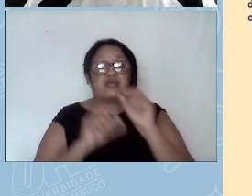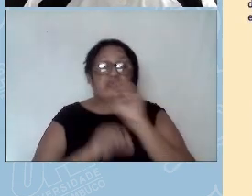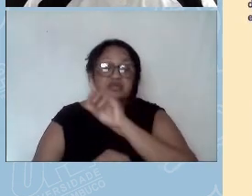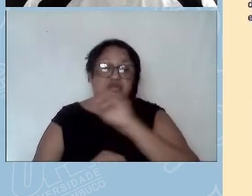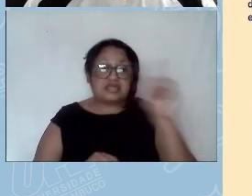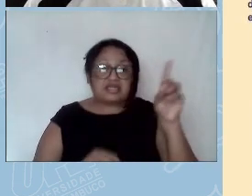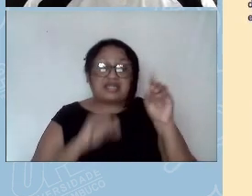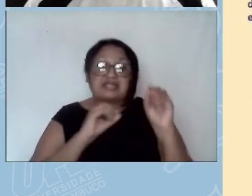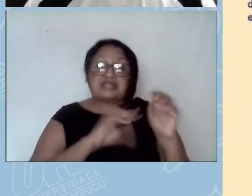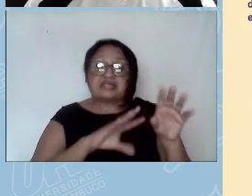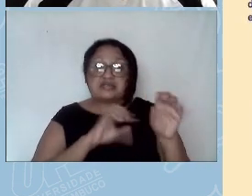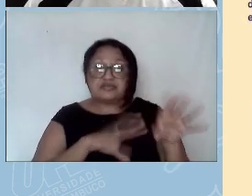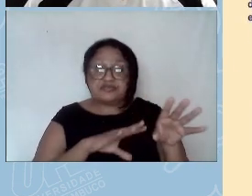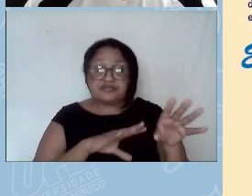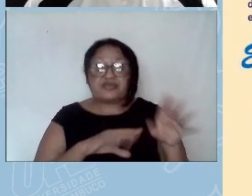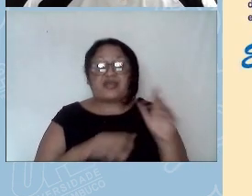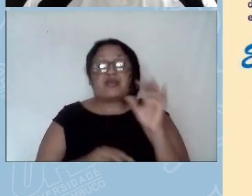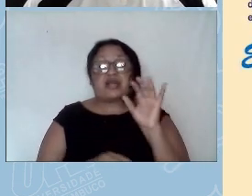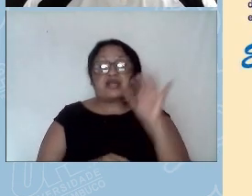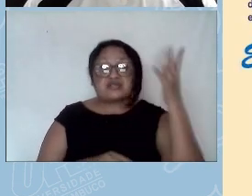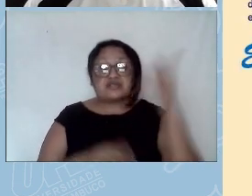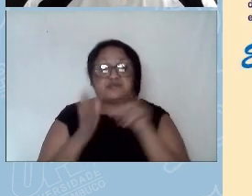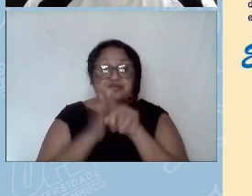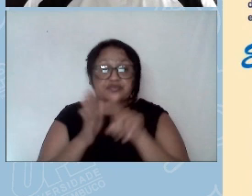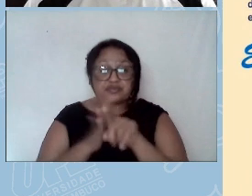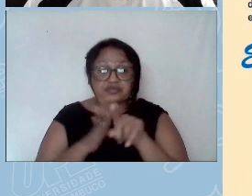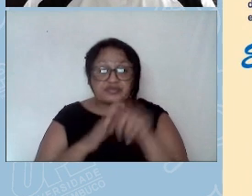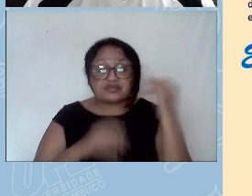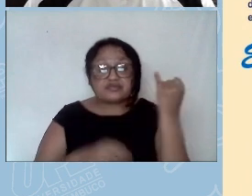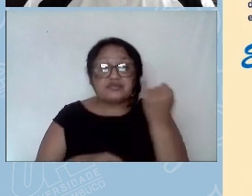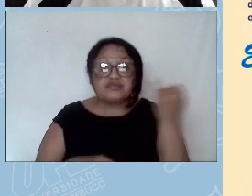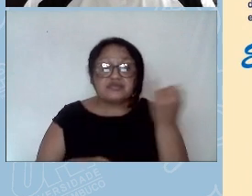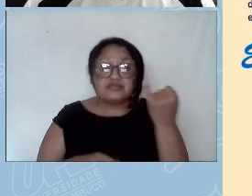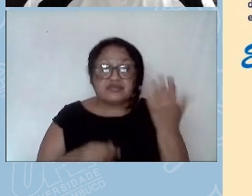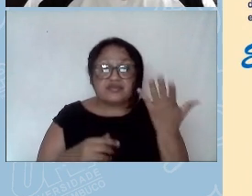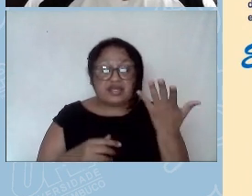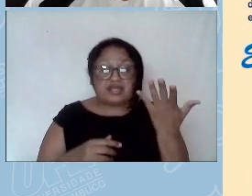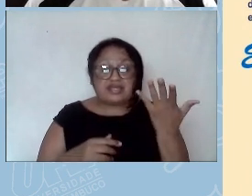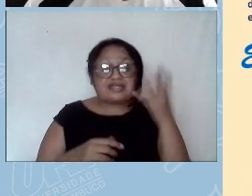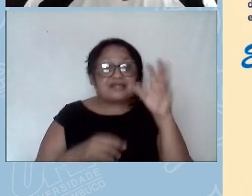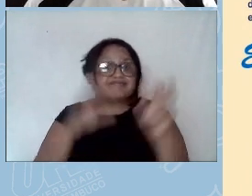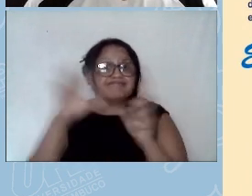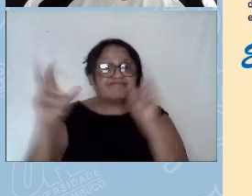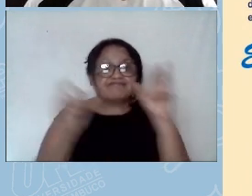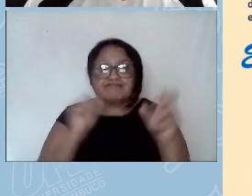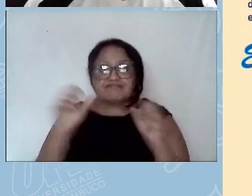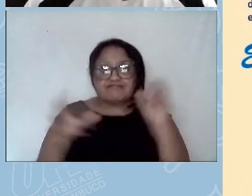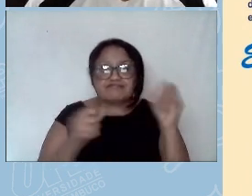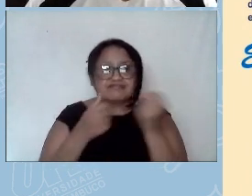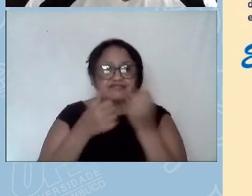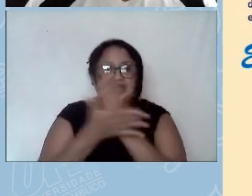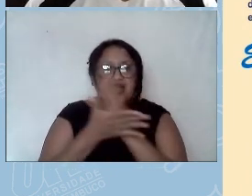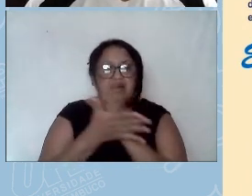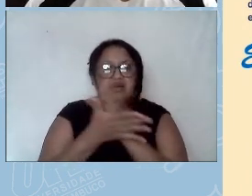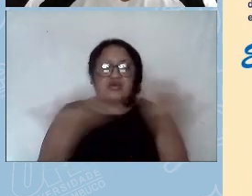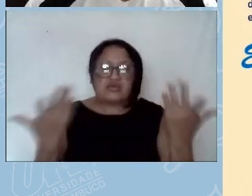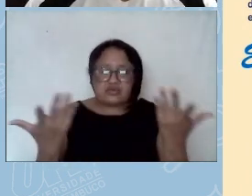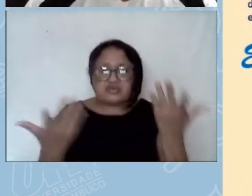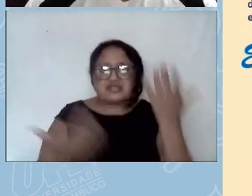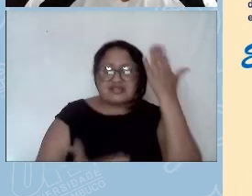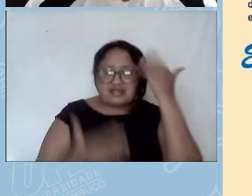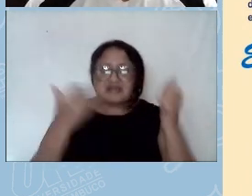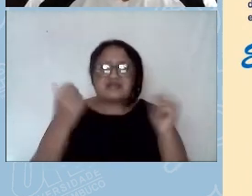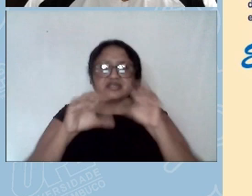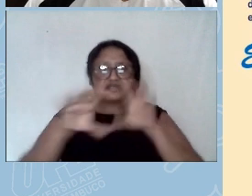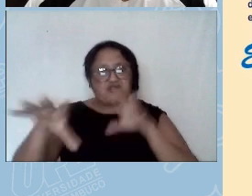resolver esta questão era importante que resgatássemos alguns saberes da nossa formação